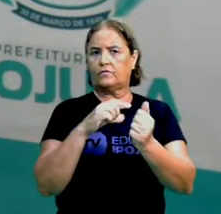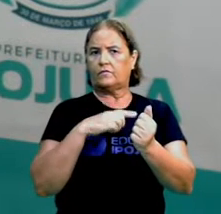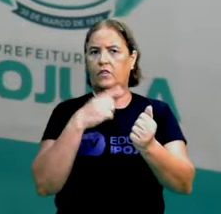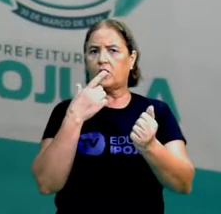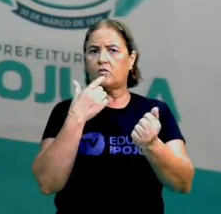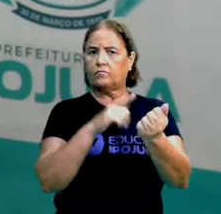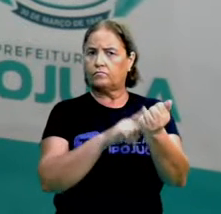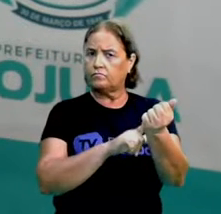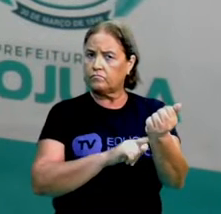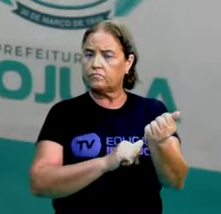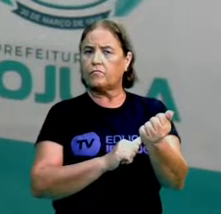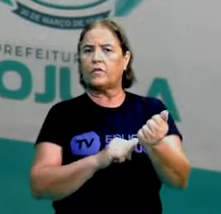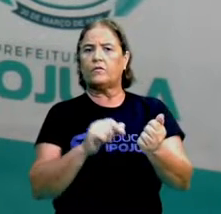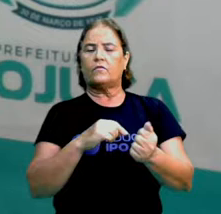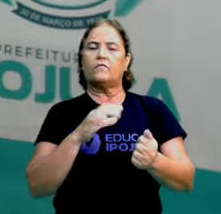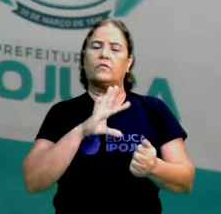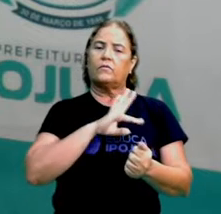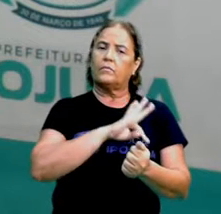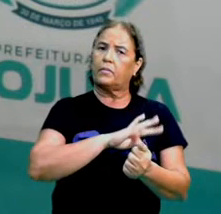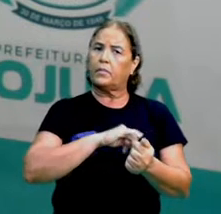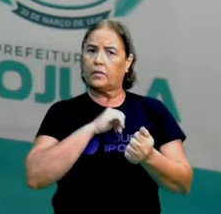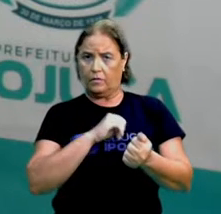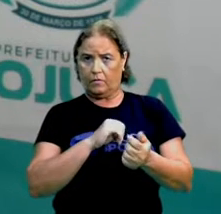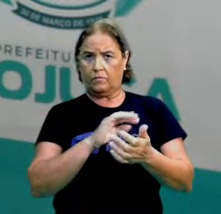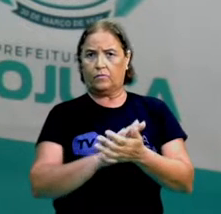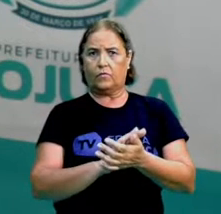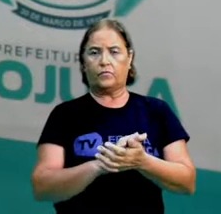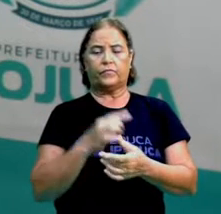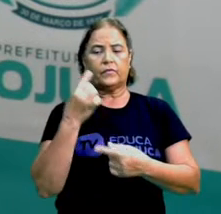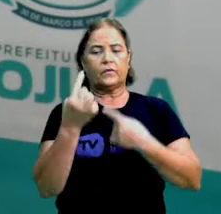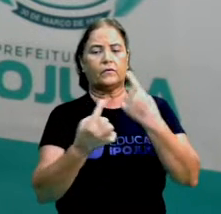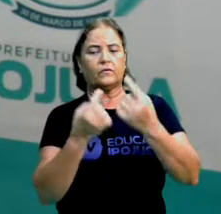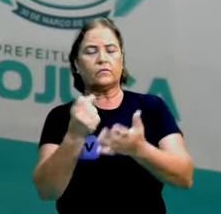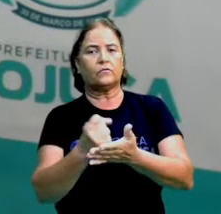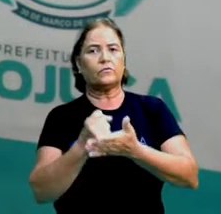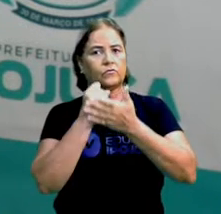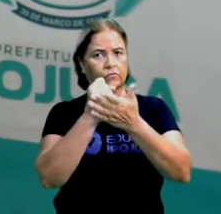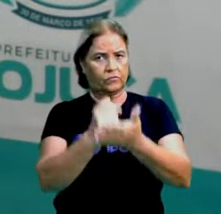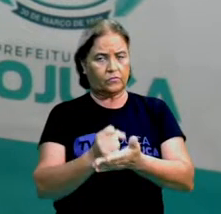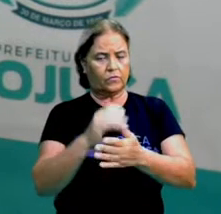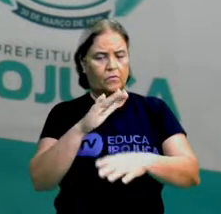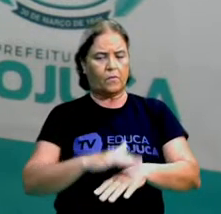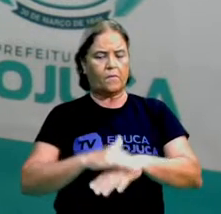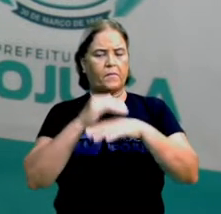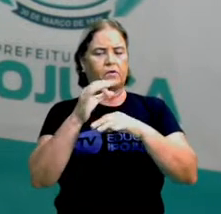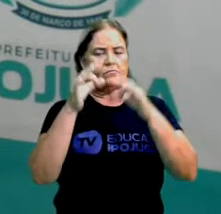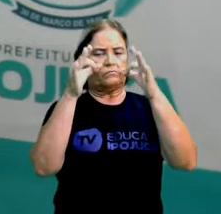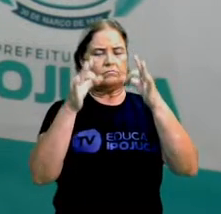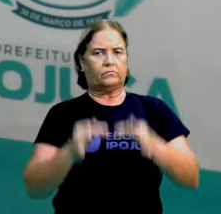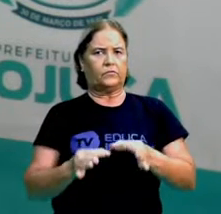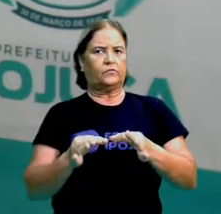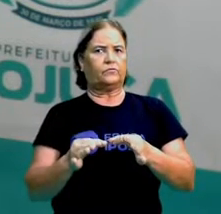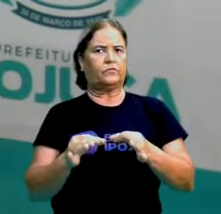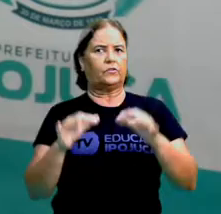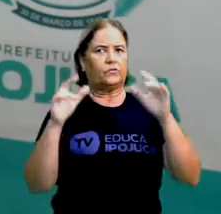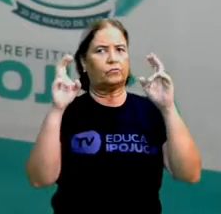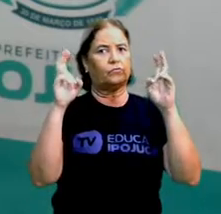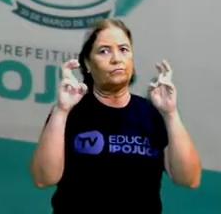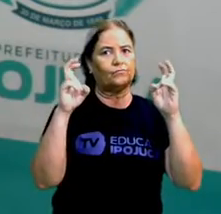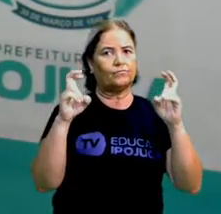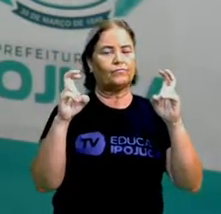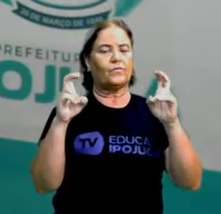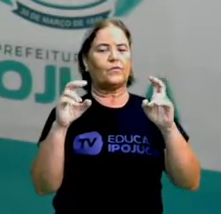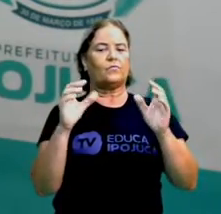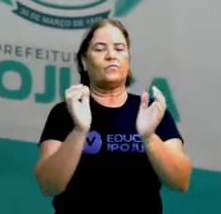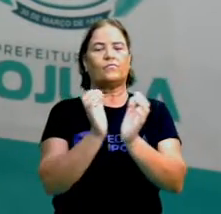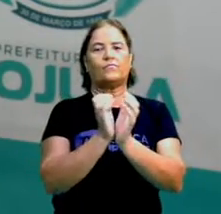sanguíneos, laços afetivos e cada um se ajudando seria o melhor e perfeito tema de grupo de